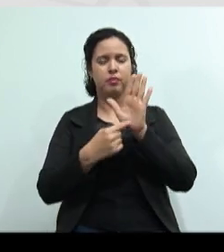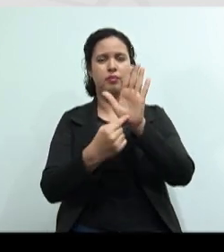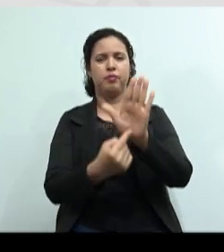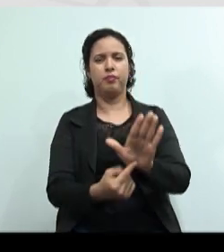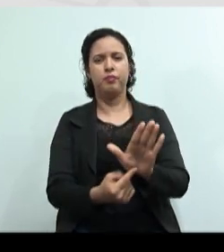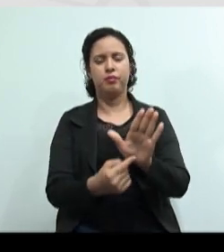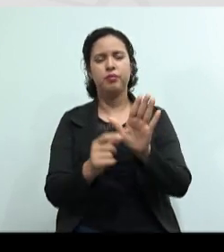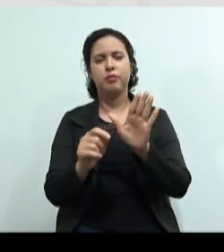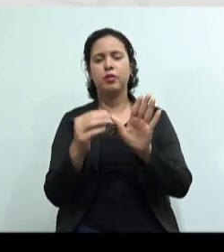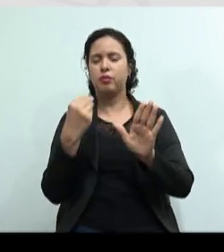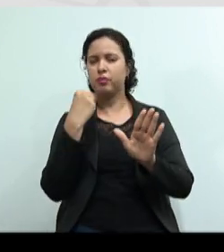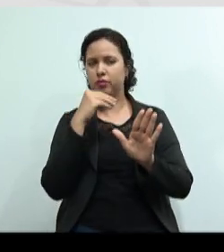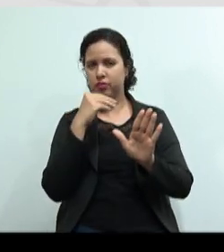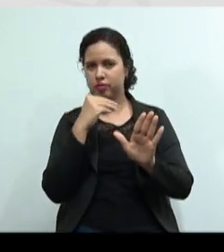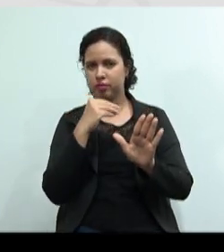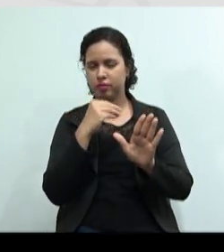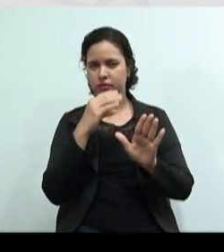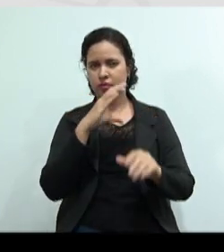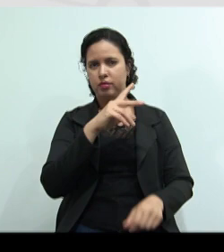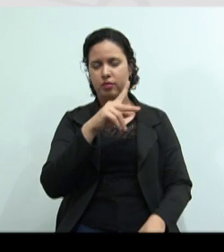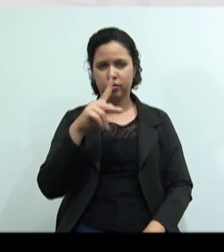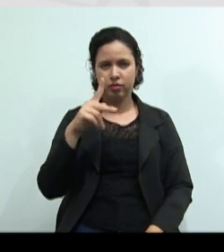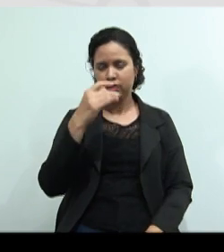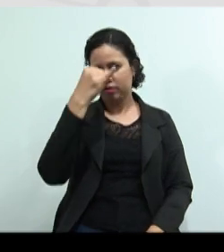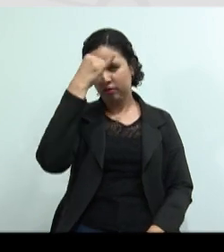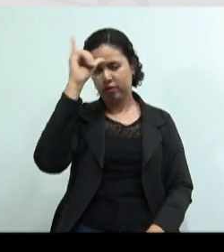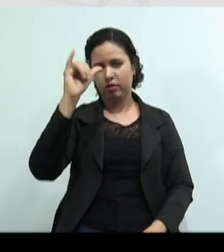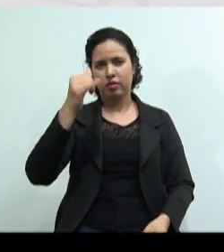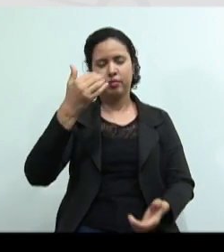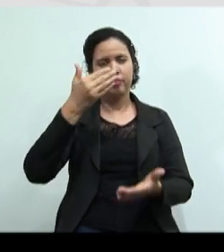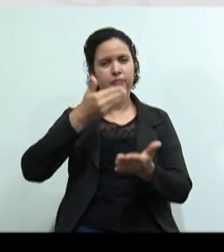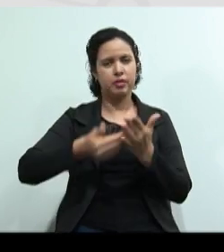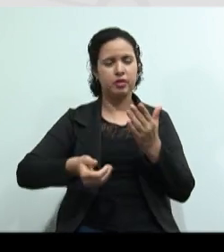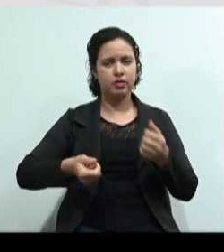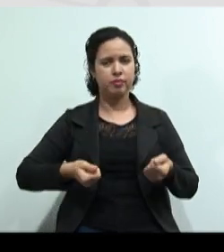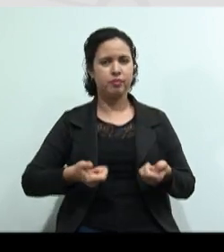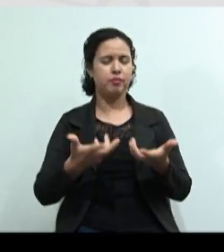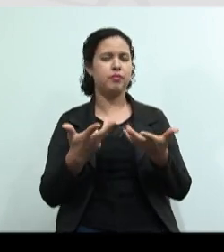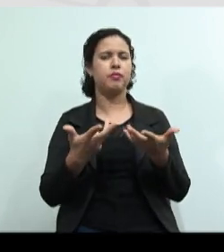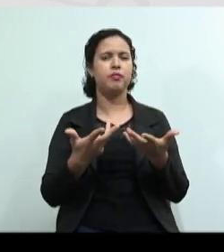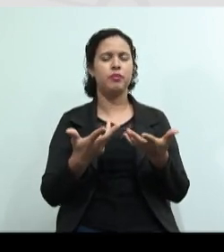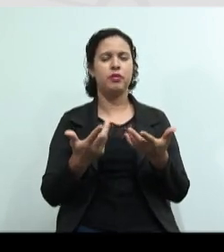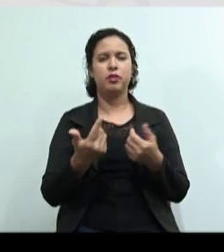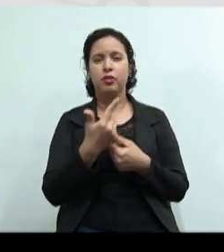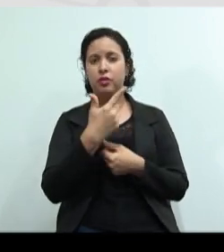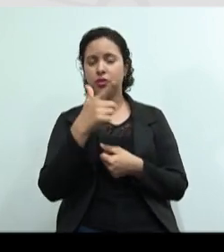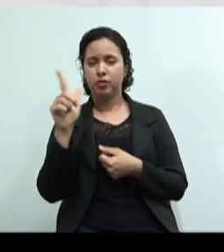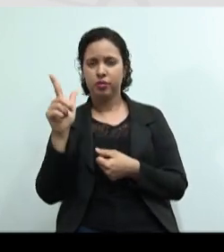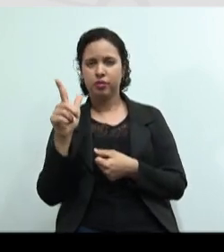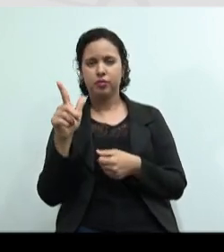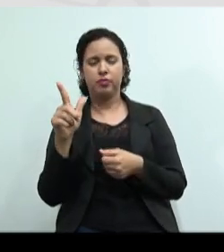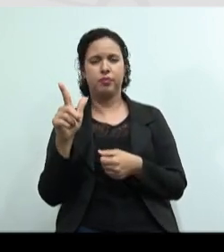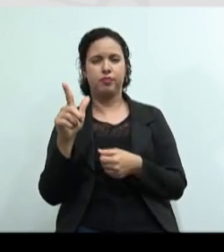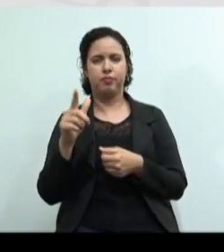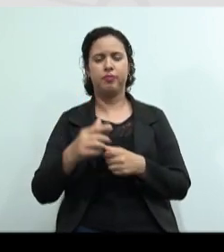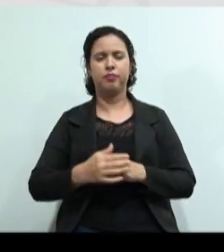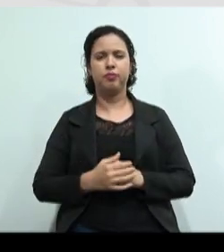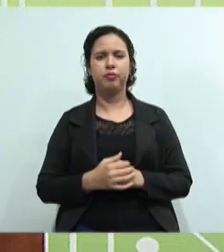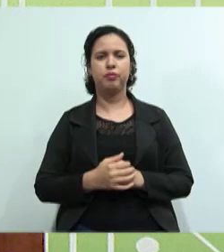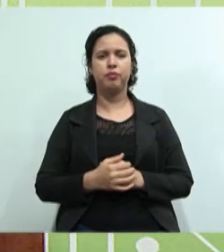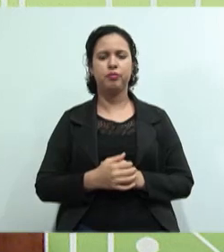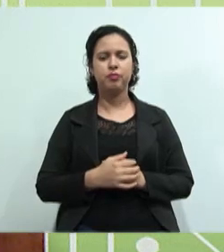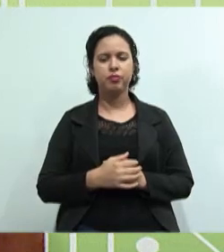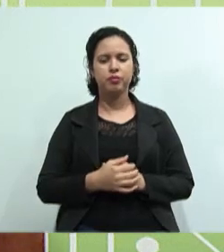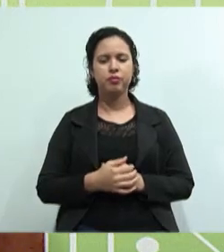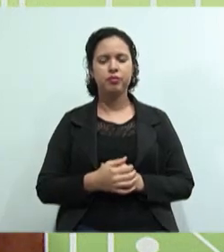a cooperativa eliminar desperdícios e demais itens que não agregam valor ao produto. Ok, aqui comigo,